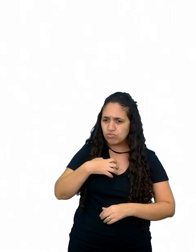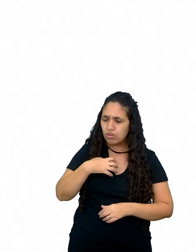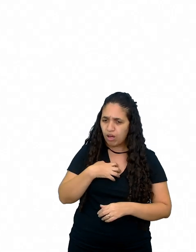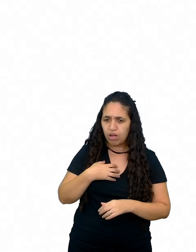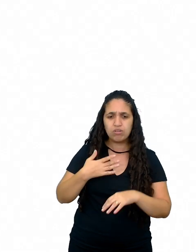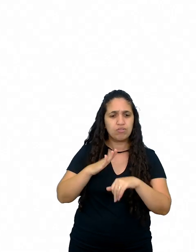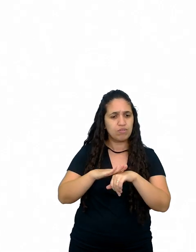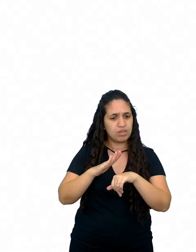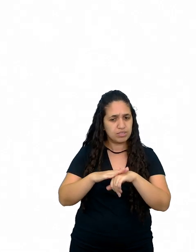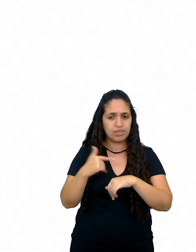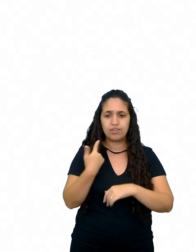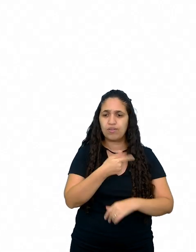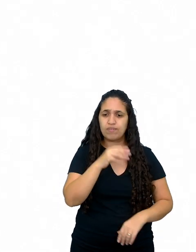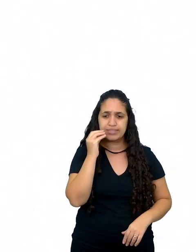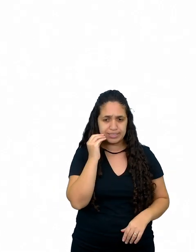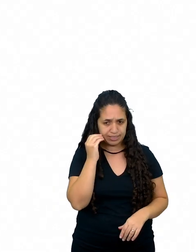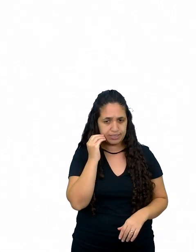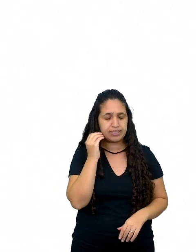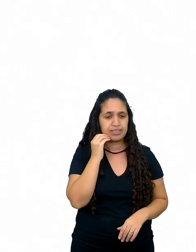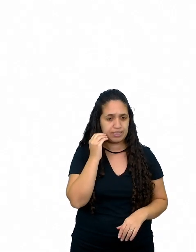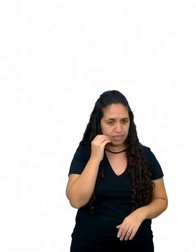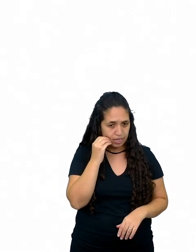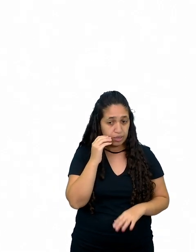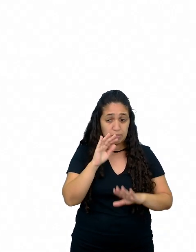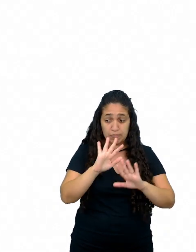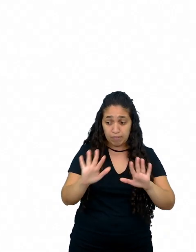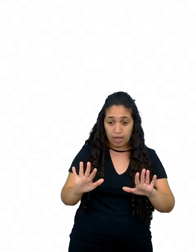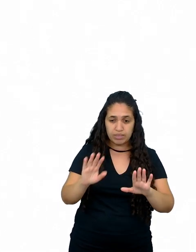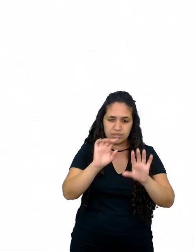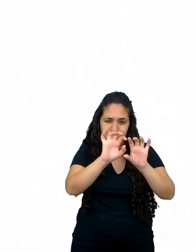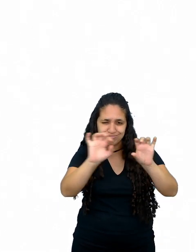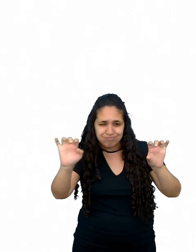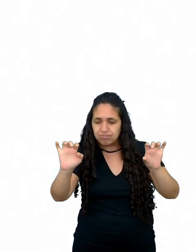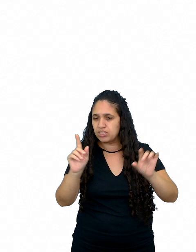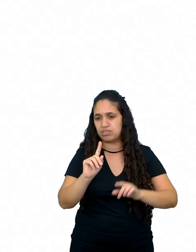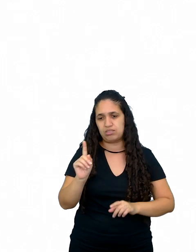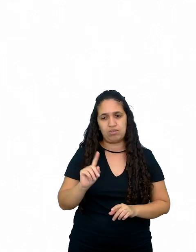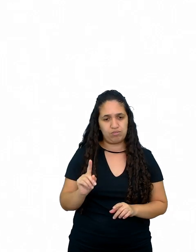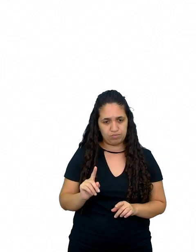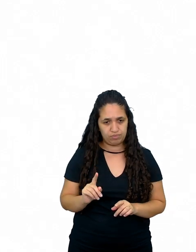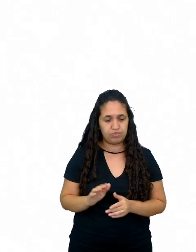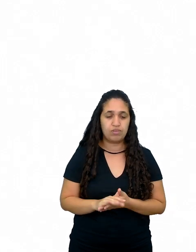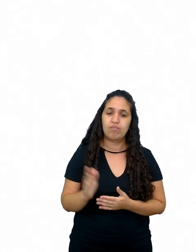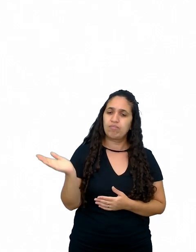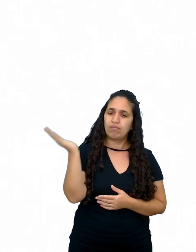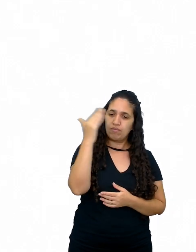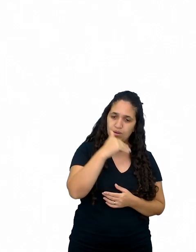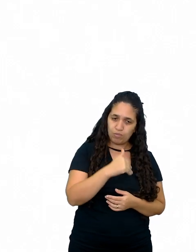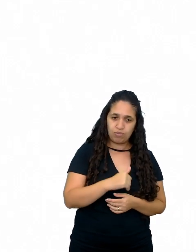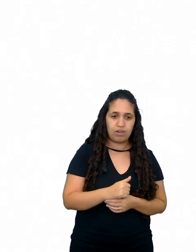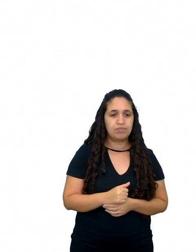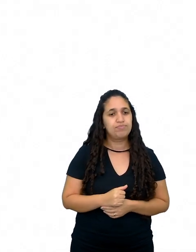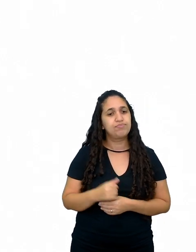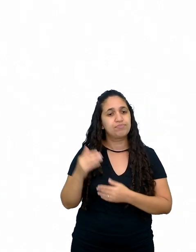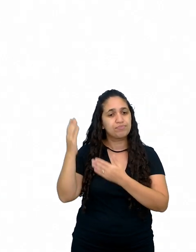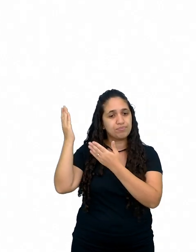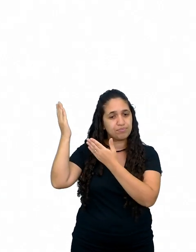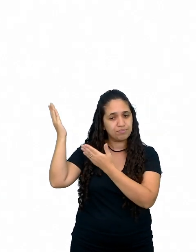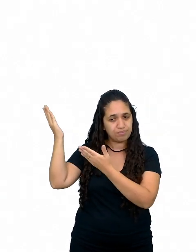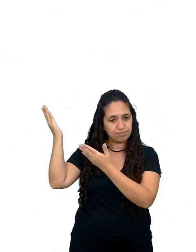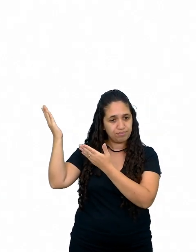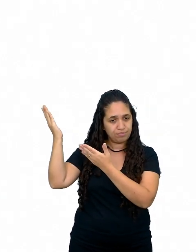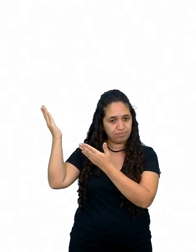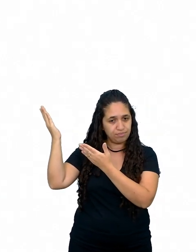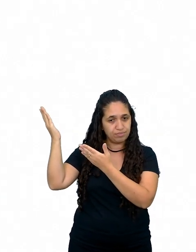mas a gente vai tentar fazer isso sem o uso de fórmula, tá bom? Então, vamos lá para as nossas aulas. Então, a gente